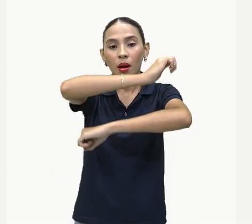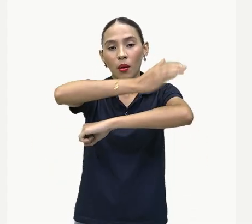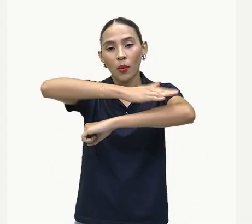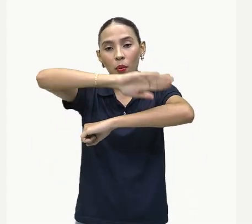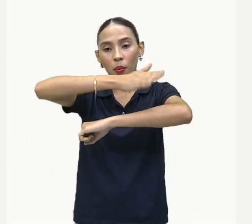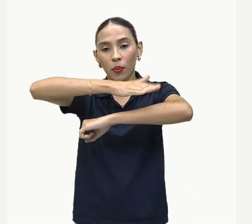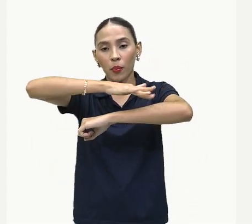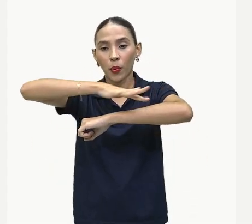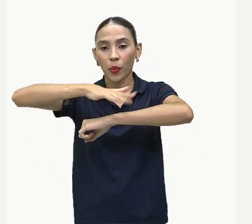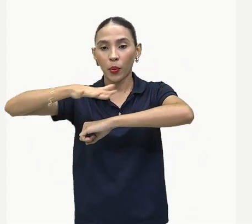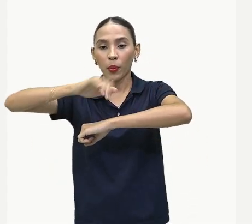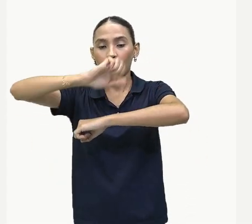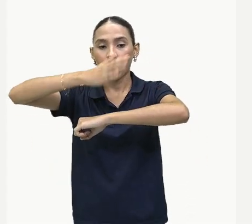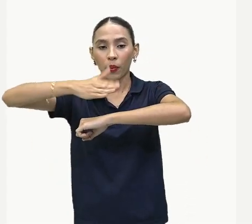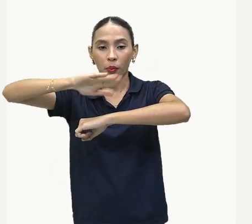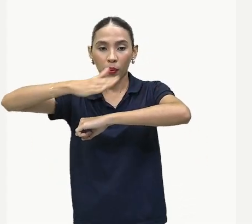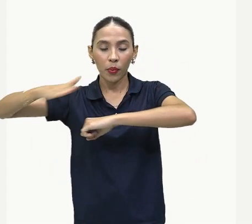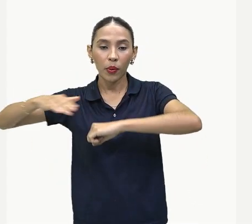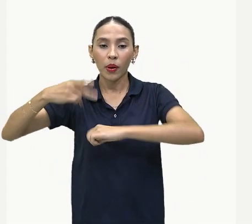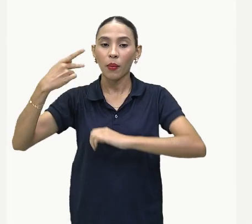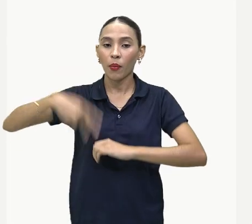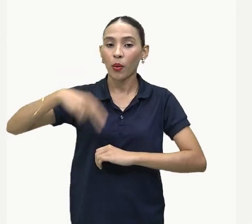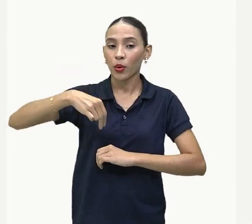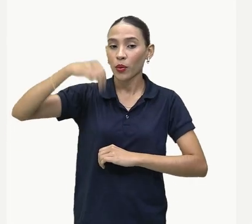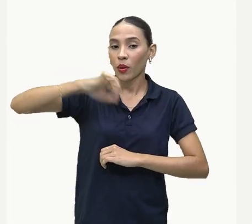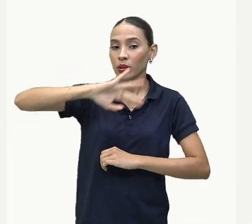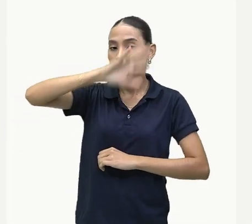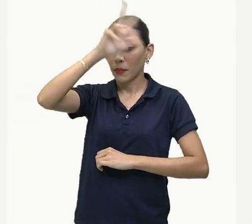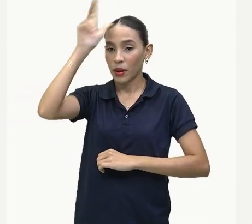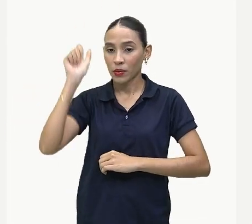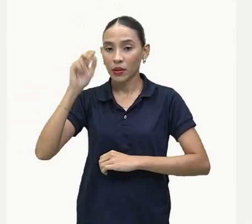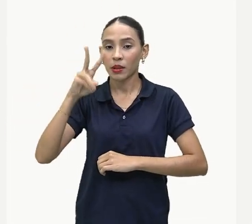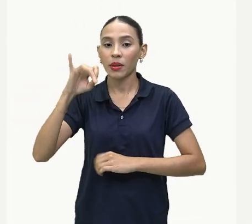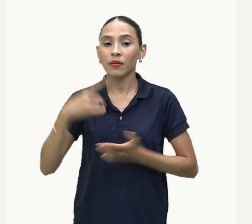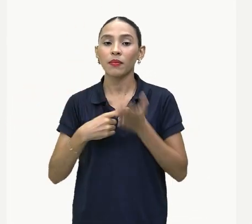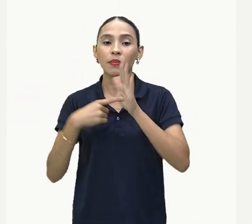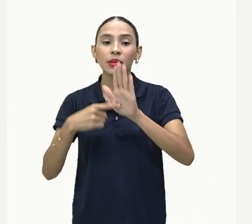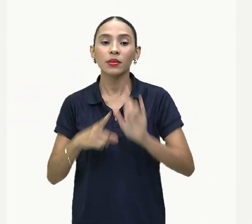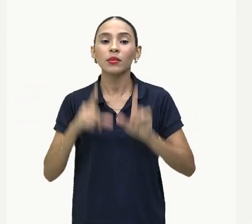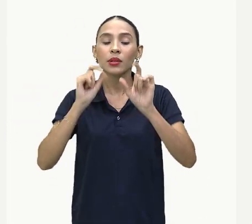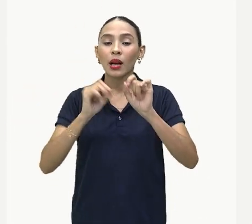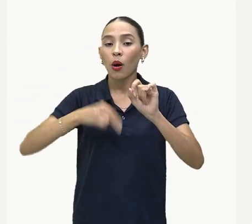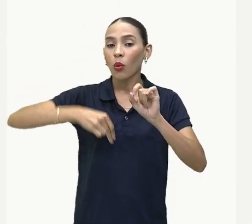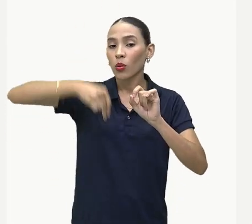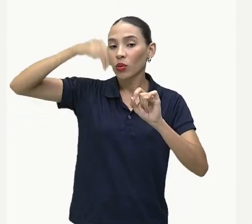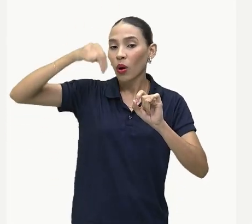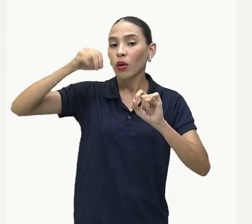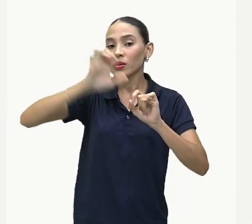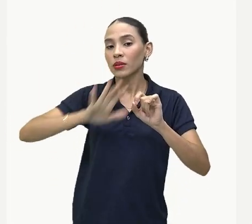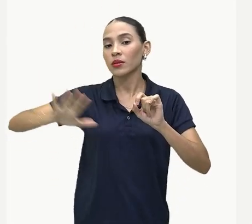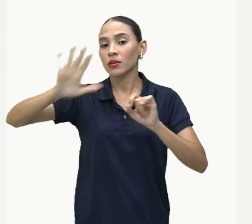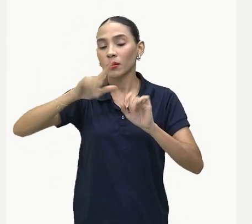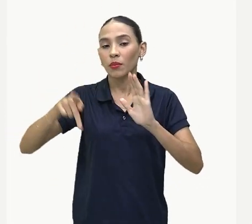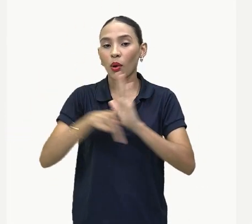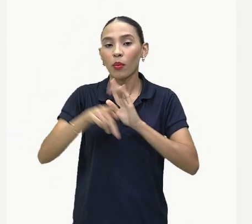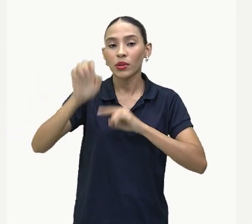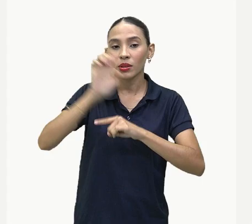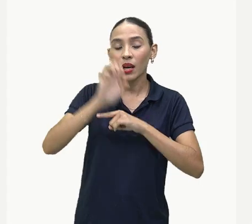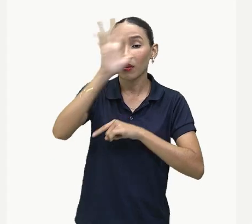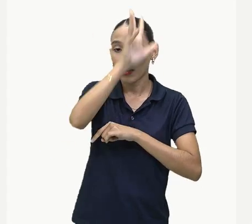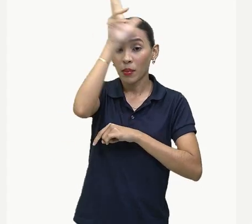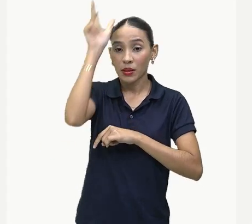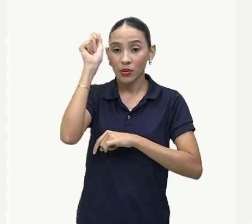residuais norte-amazônicos. Como o próprio nome diz, ele está ao norte do nosso estado